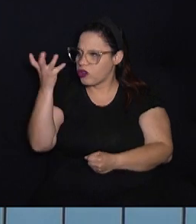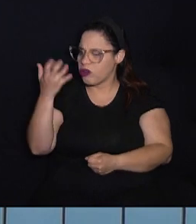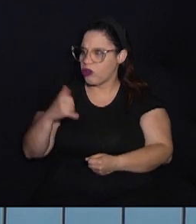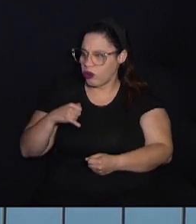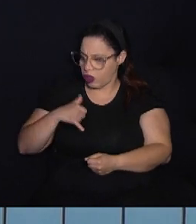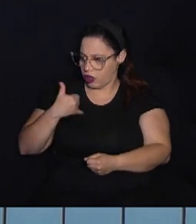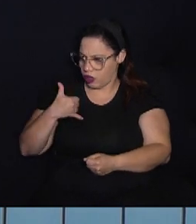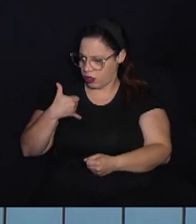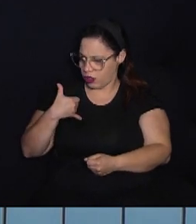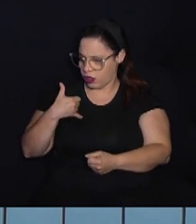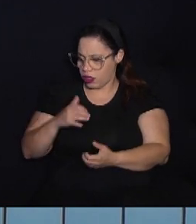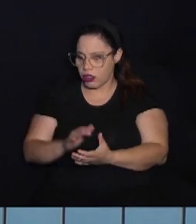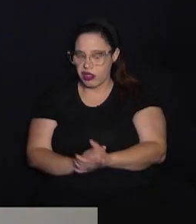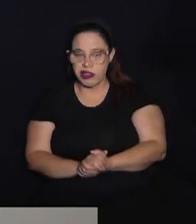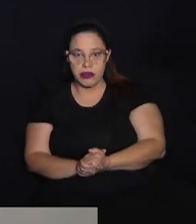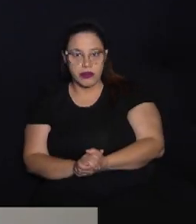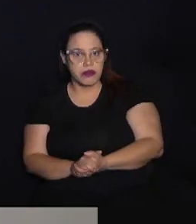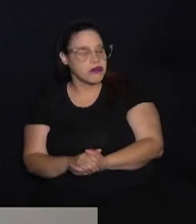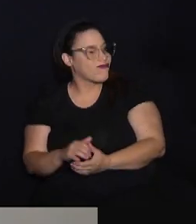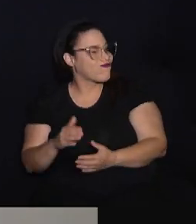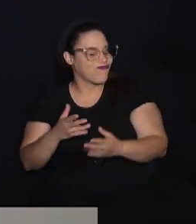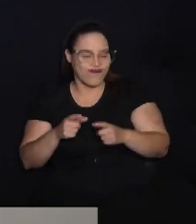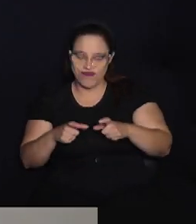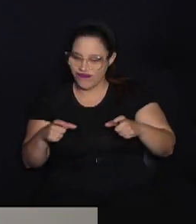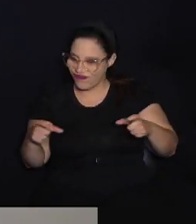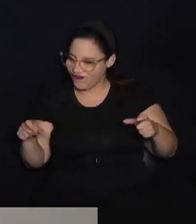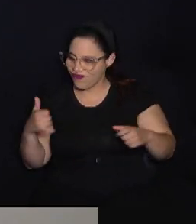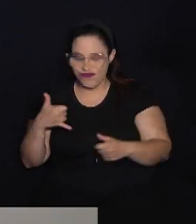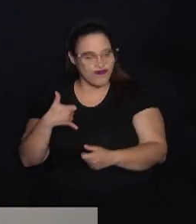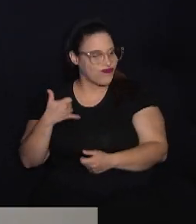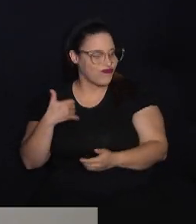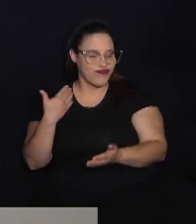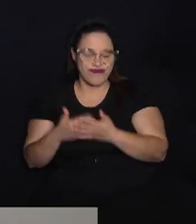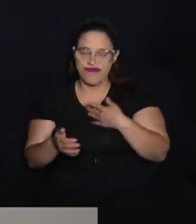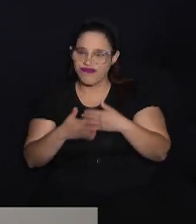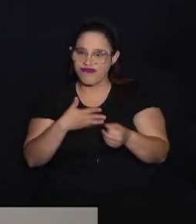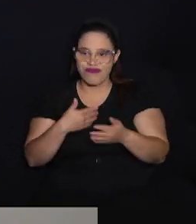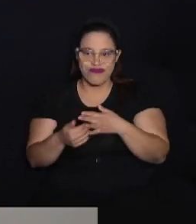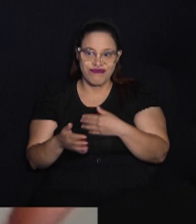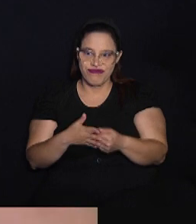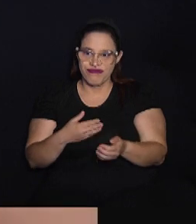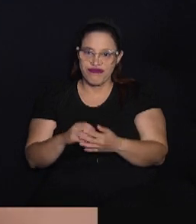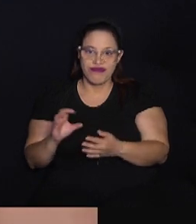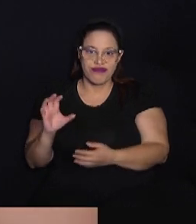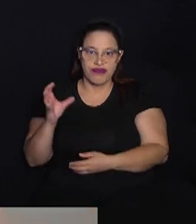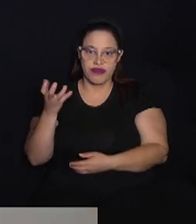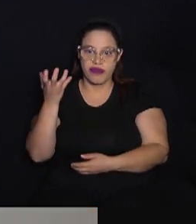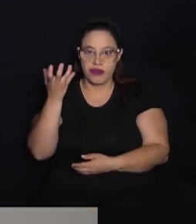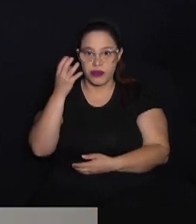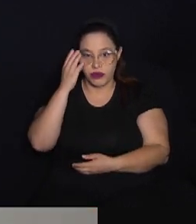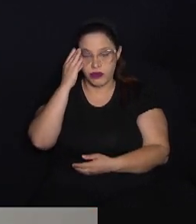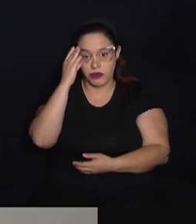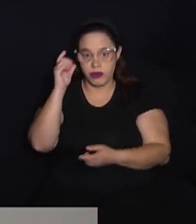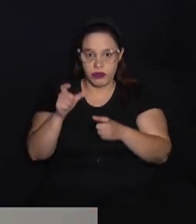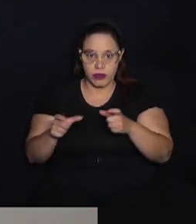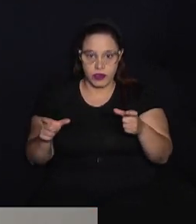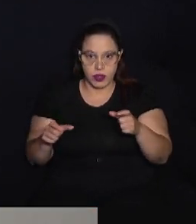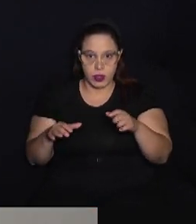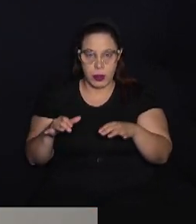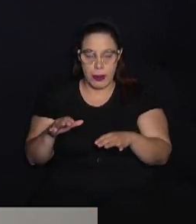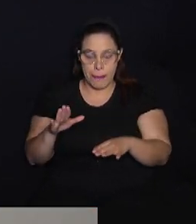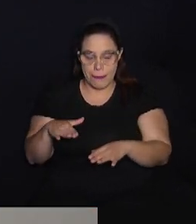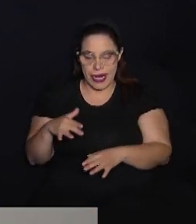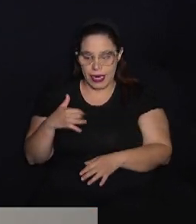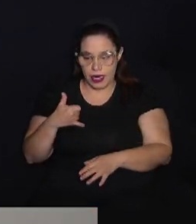idade? Qualquer pessoa, em qualquer idade. Ele geralmente acontece em pessoas de meia